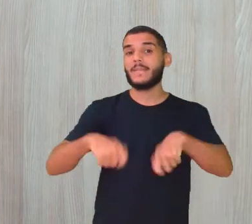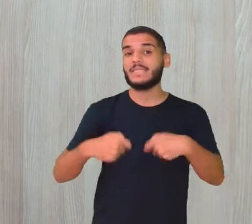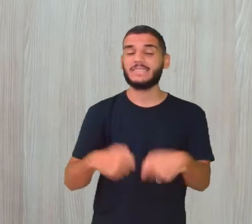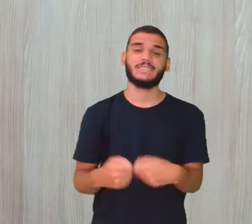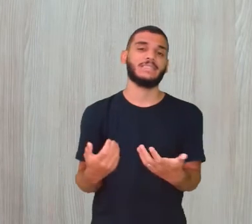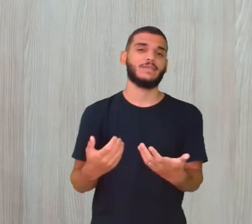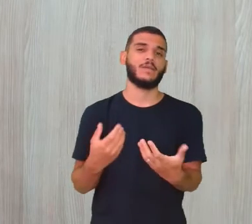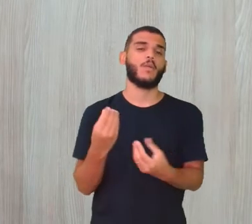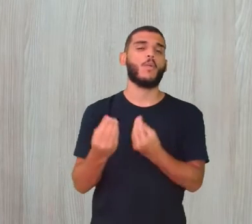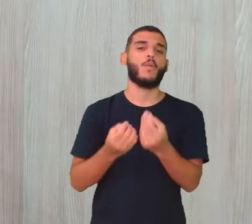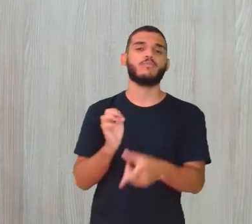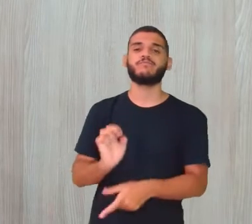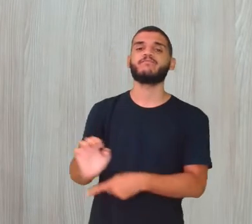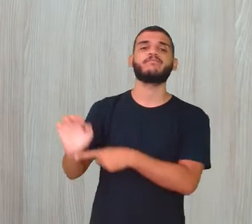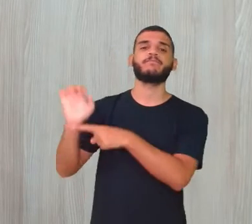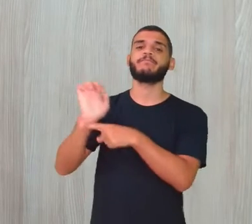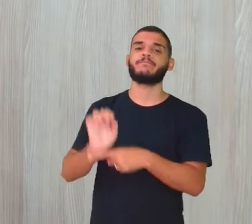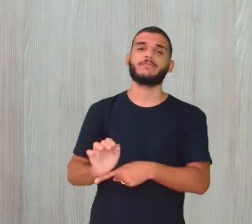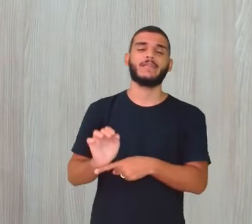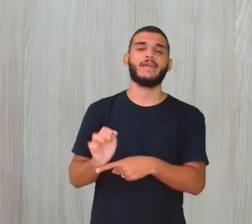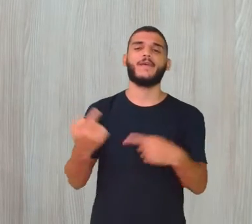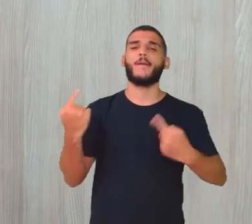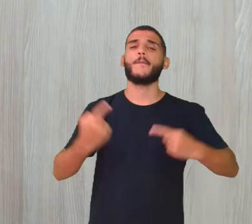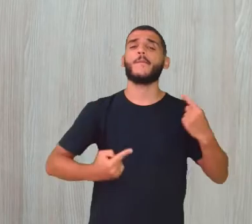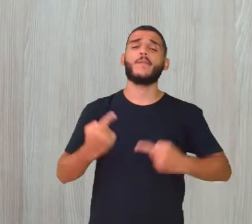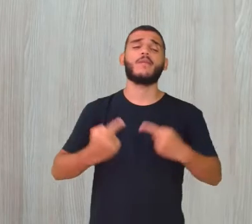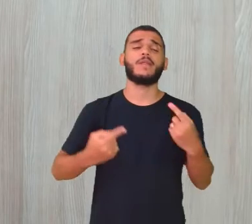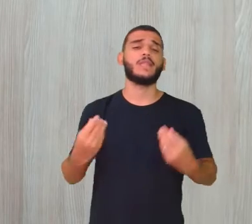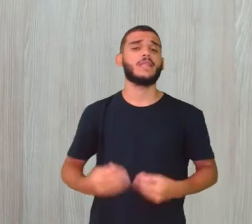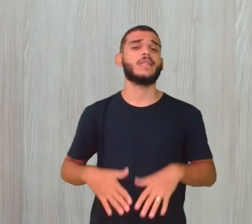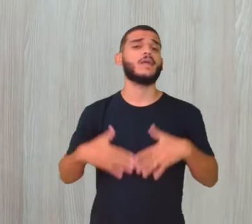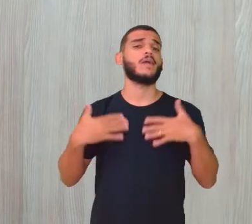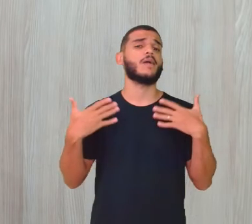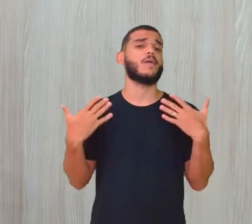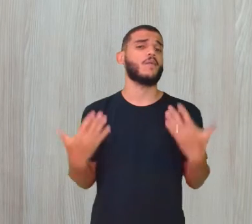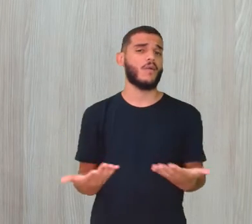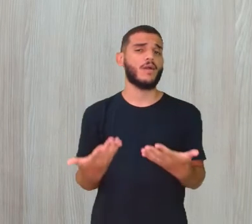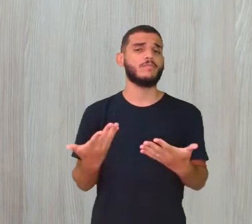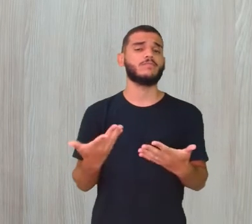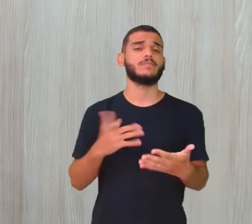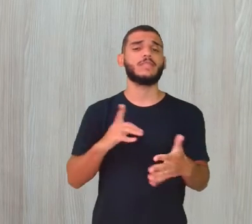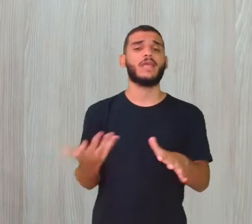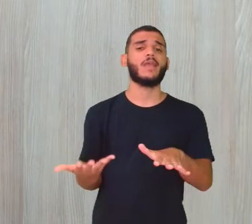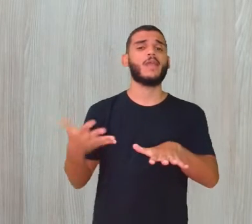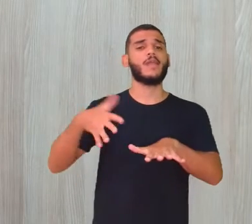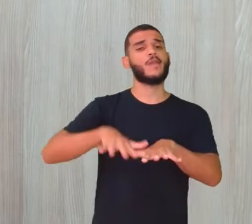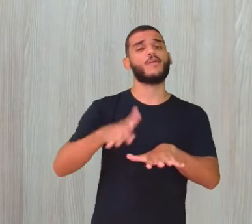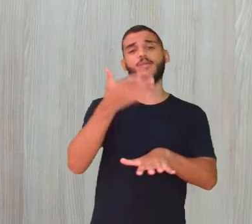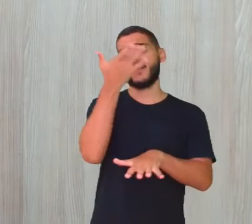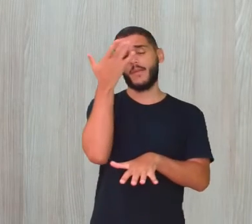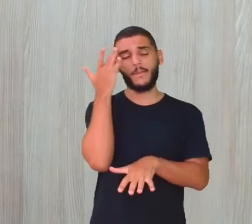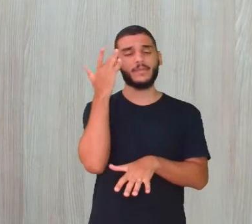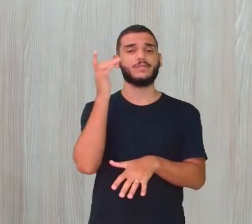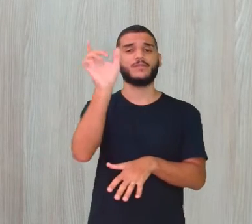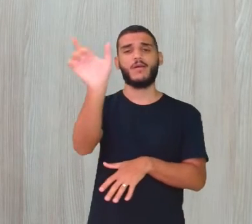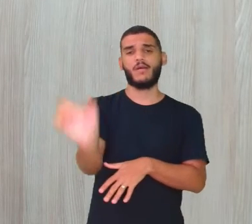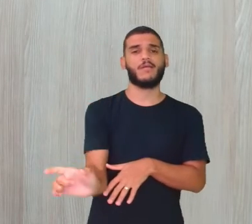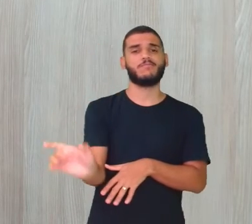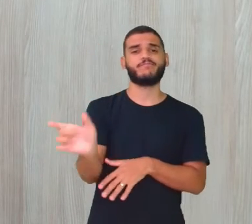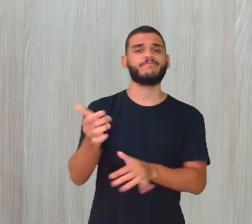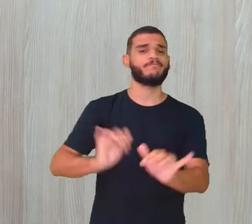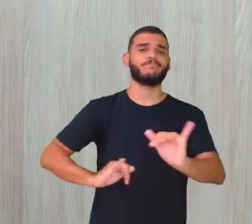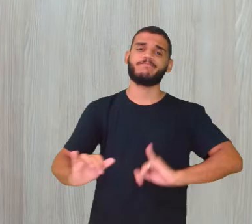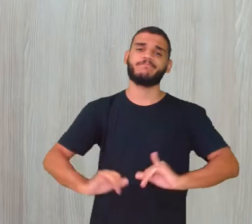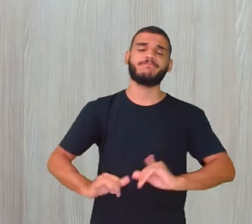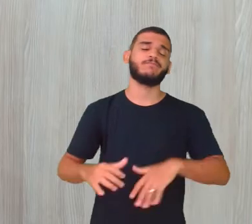o Estado, né? Quais foram as políticas que foram feitas para incluir esses povos que eram tão massacrados,